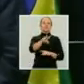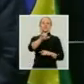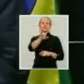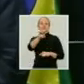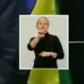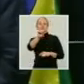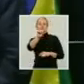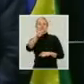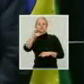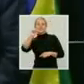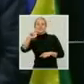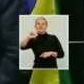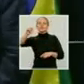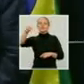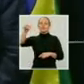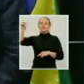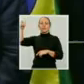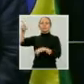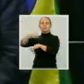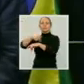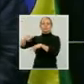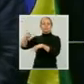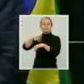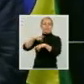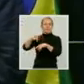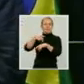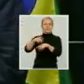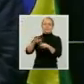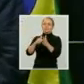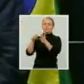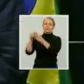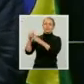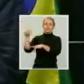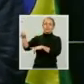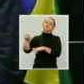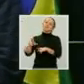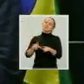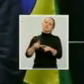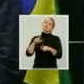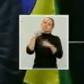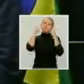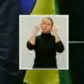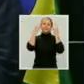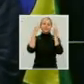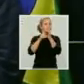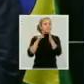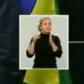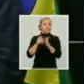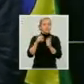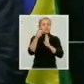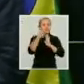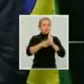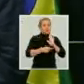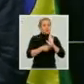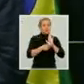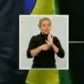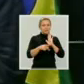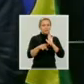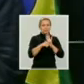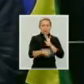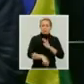Indonésia, em seguida no Vietnã, na Coreia do Sul. Então, é um projeto, não é um projeto